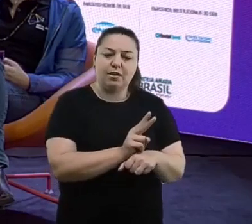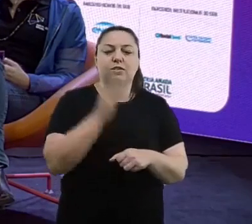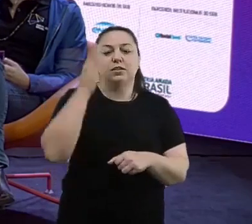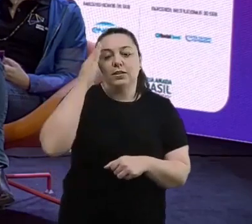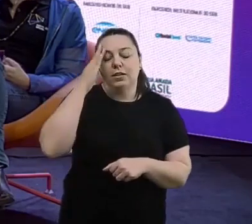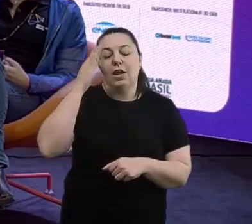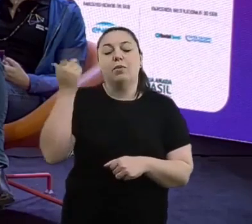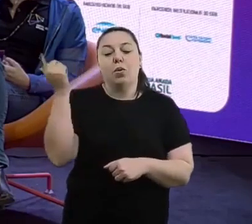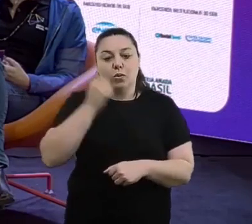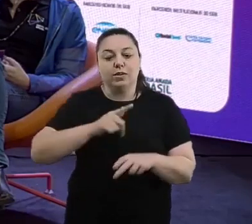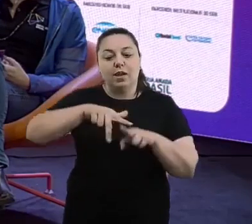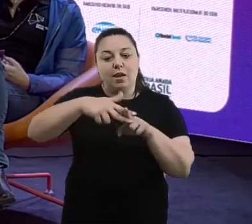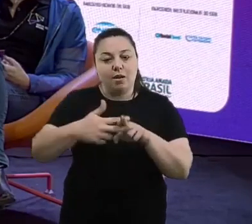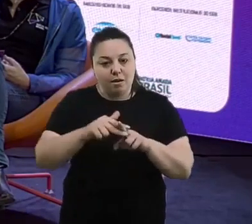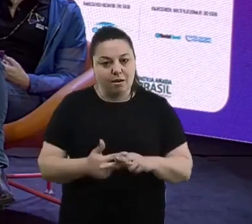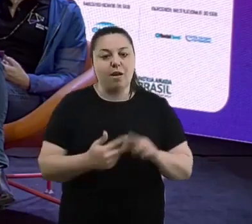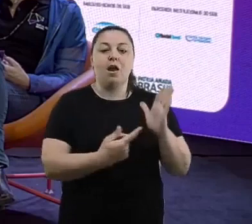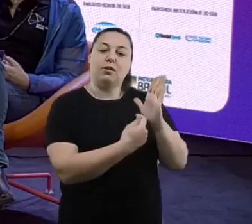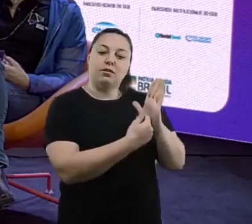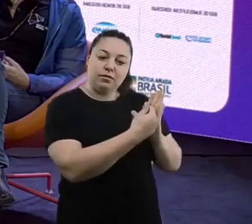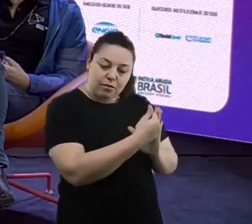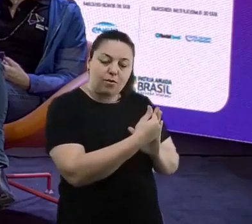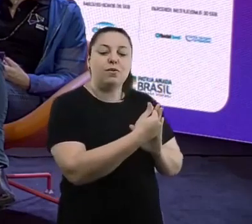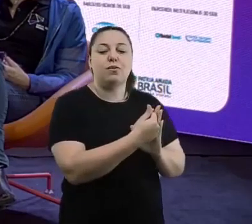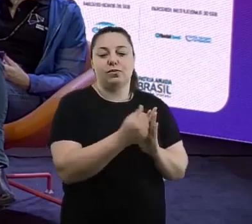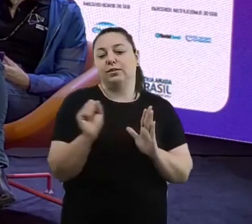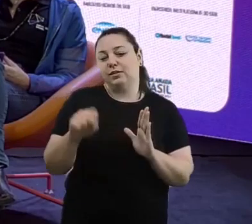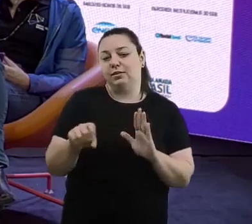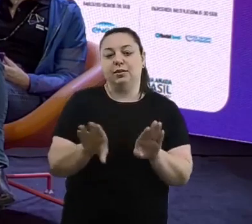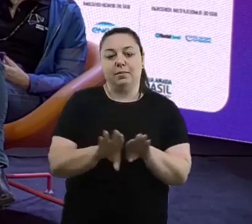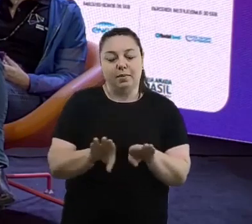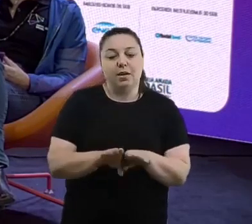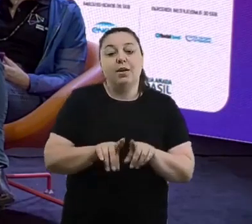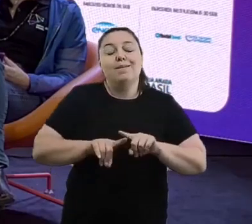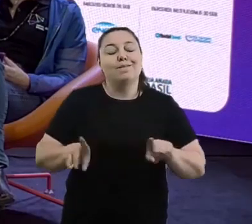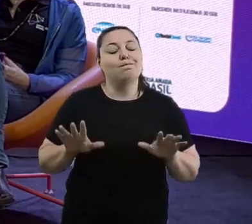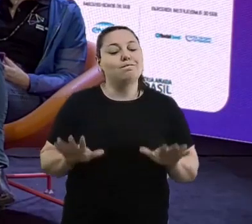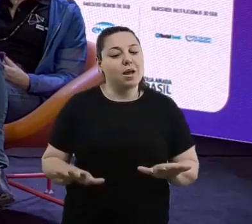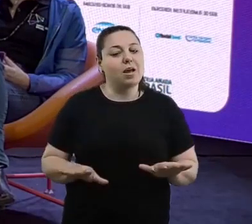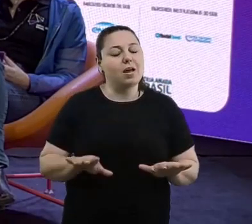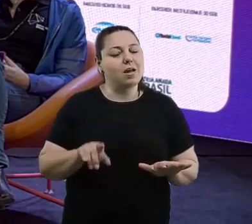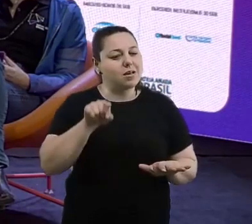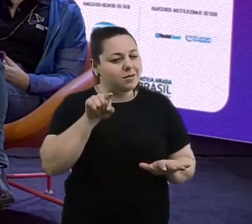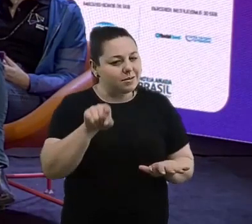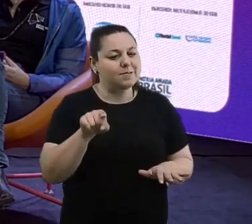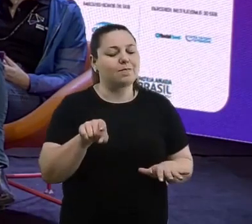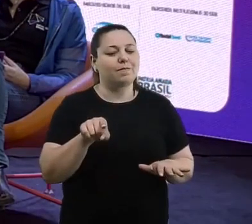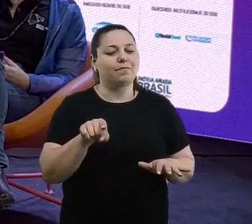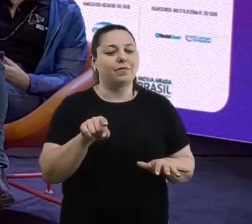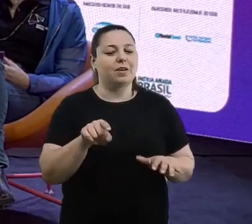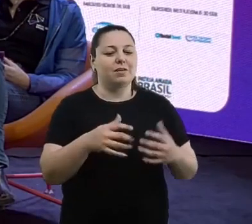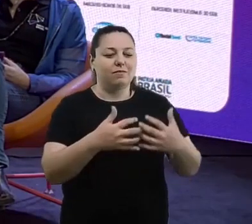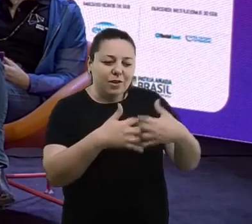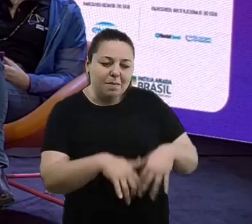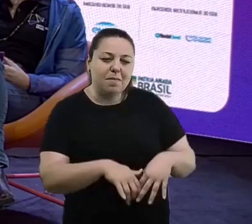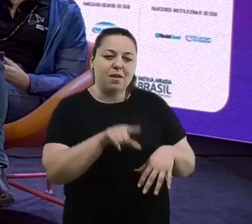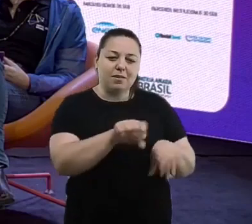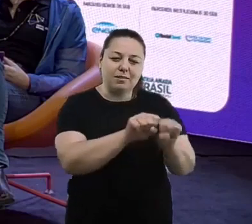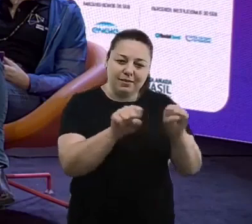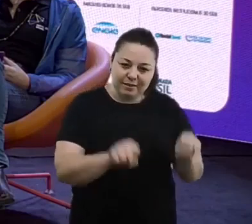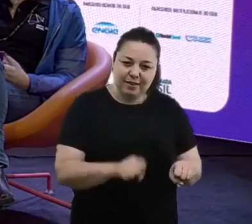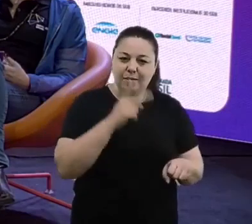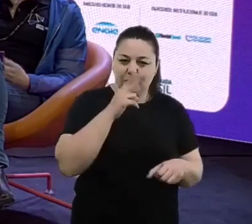do orçamento da LDO para execução, mas são ferramentas como essa que aumentam, quando eu estava no